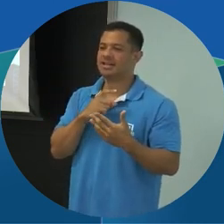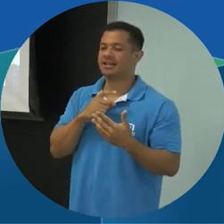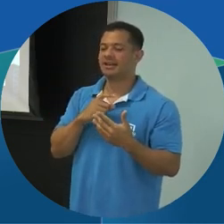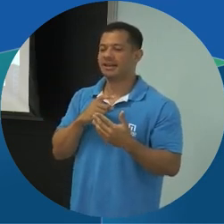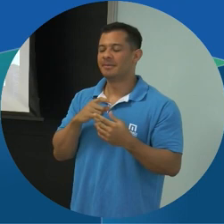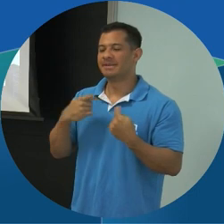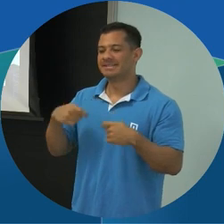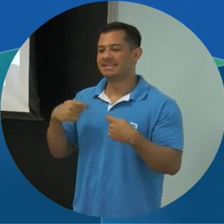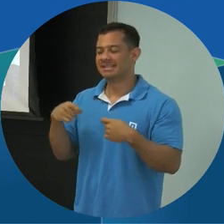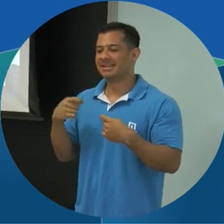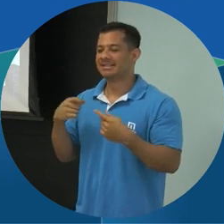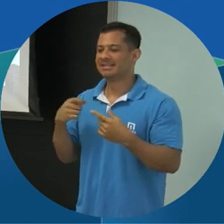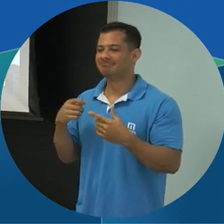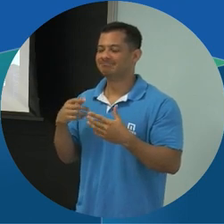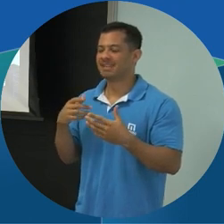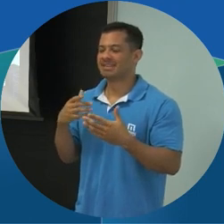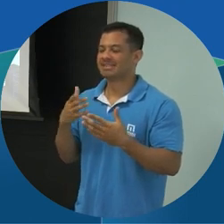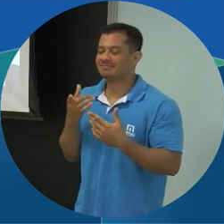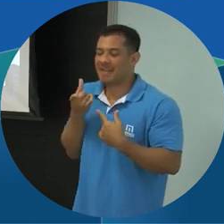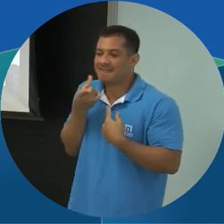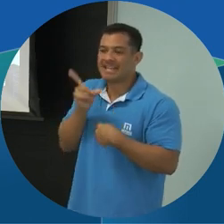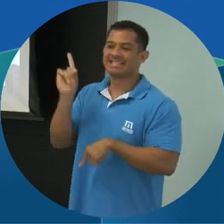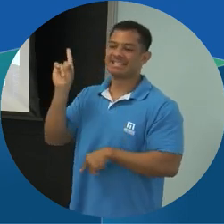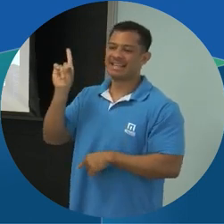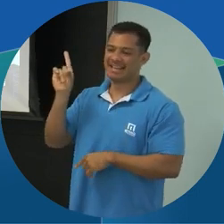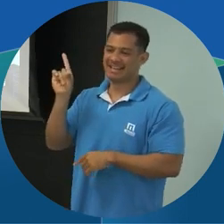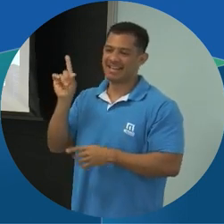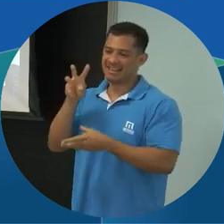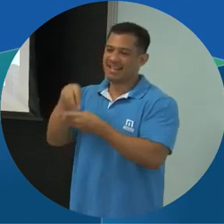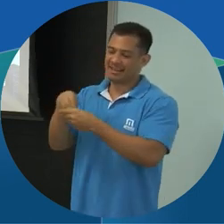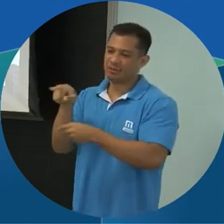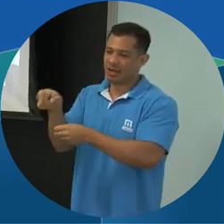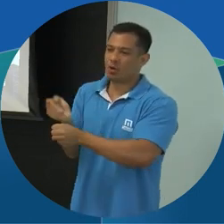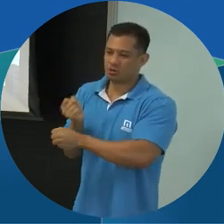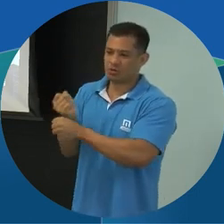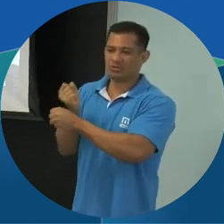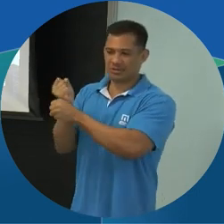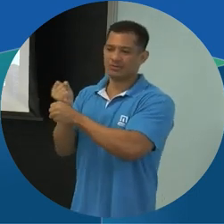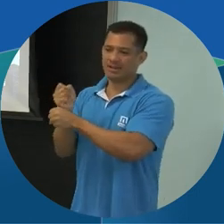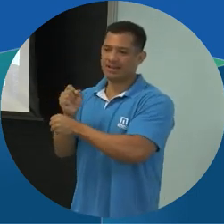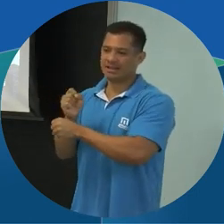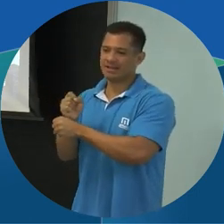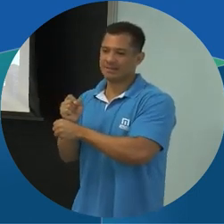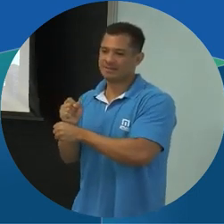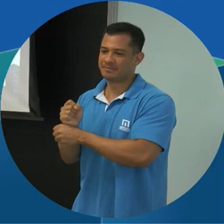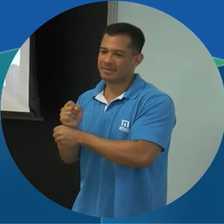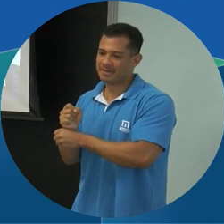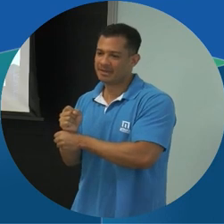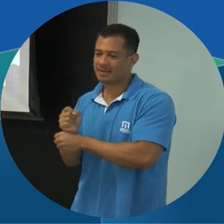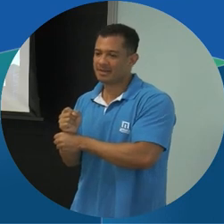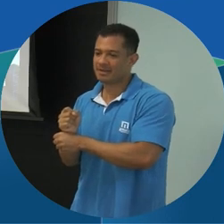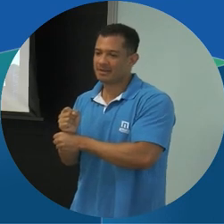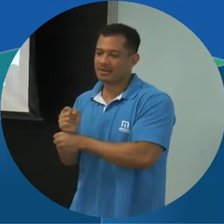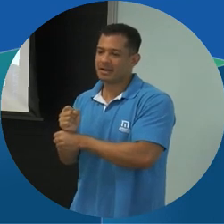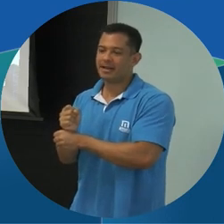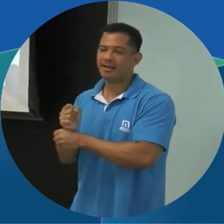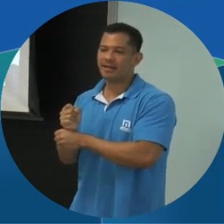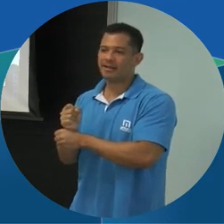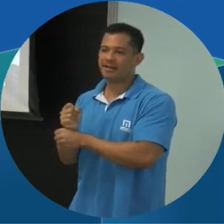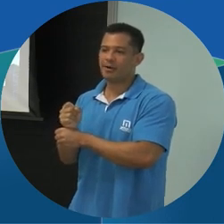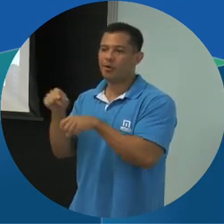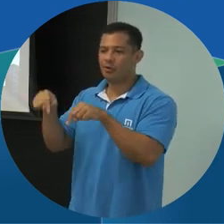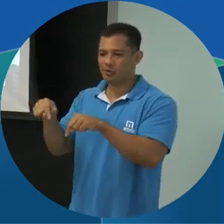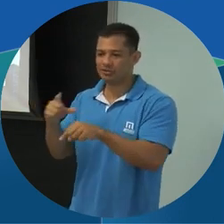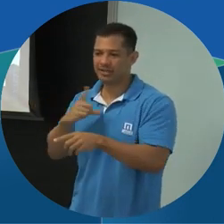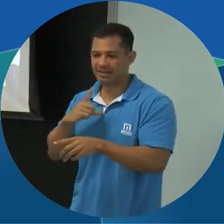desafios a serem vencidos hoje dentro da construção civil. Para vocês terem ideia, a gente tem um